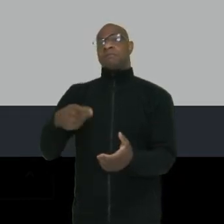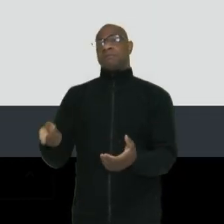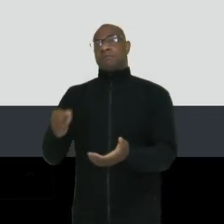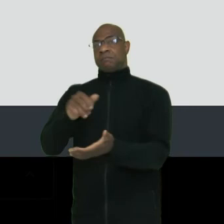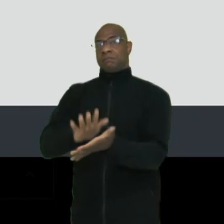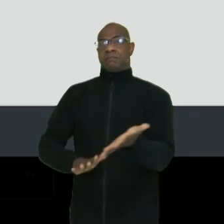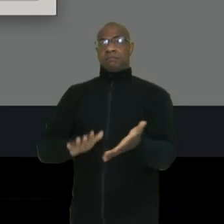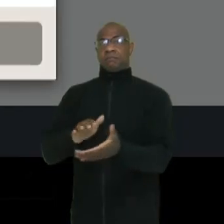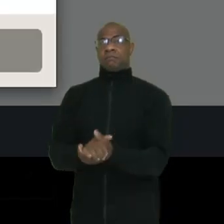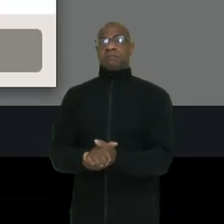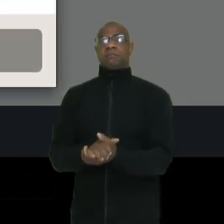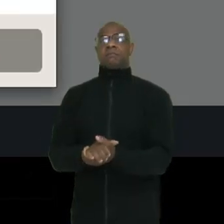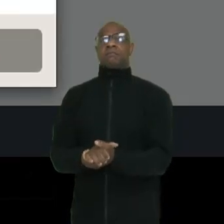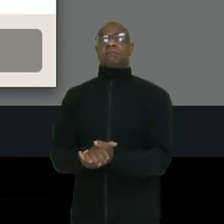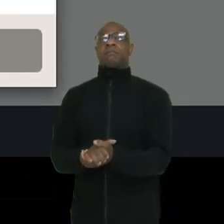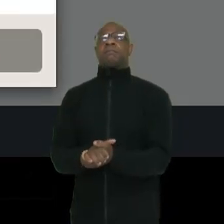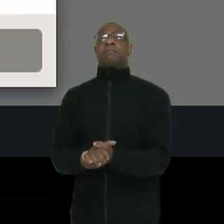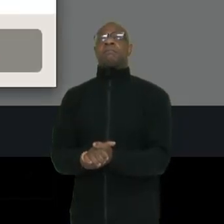então.